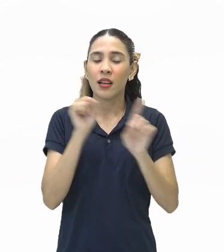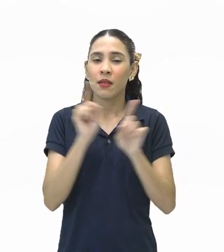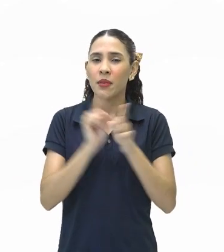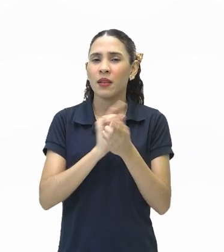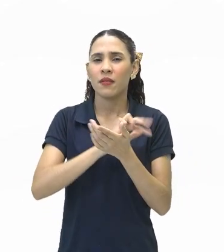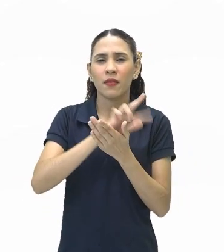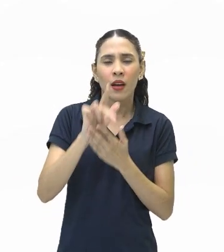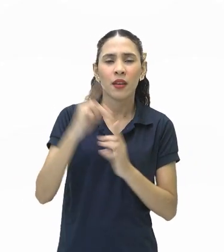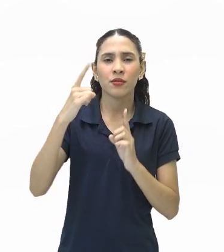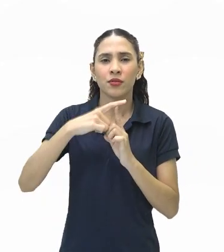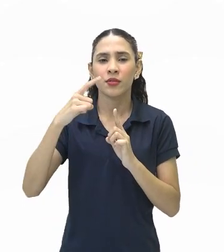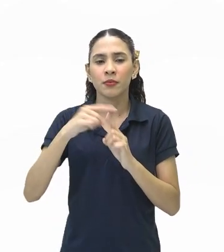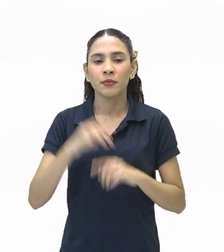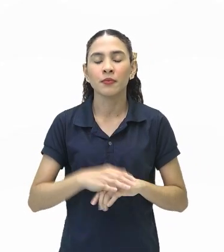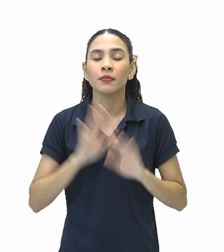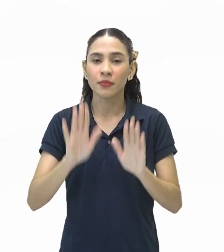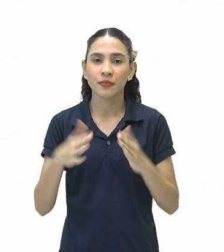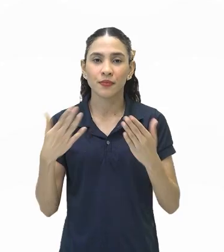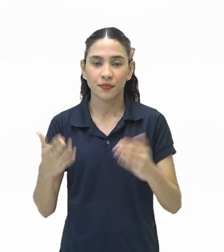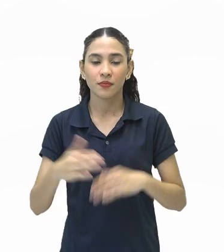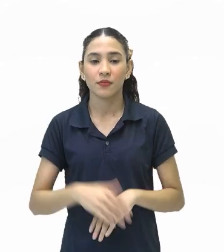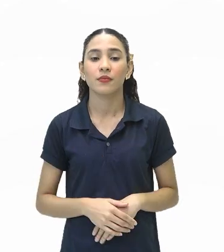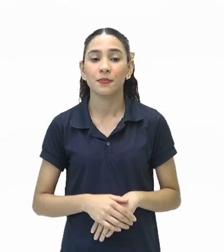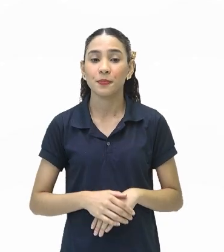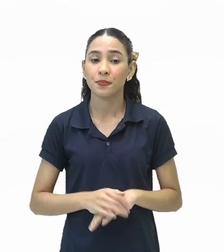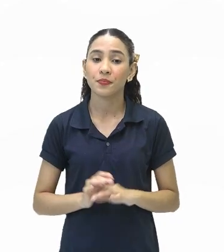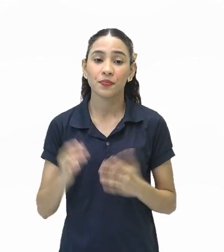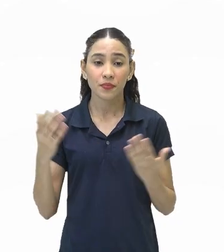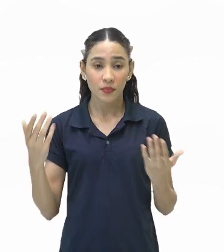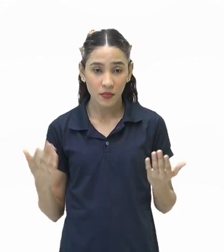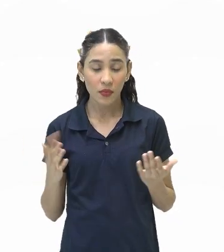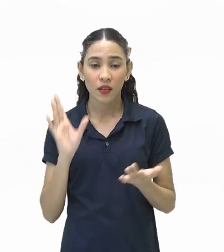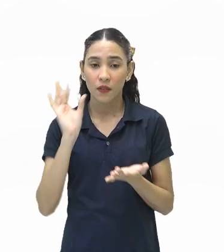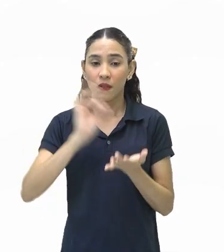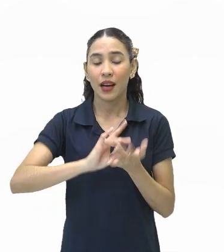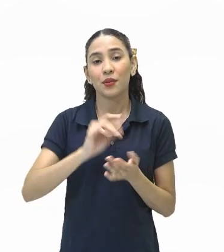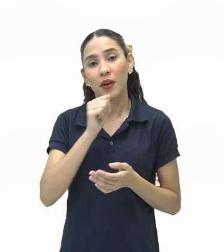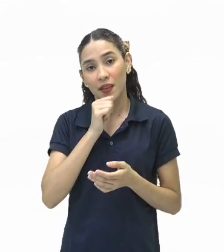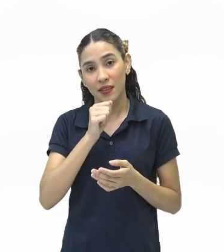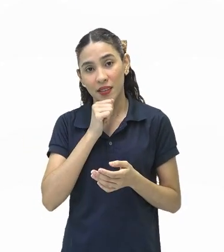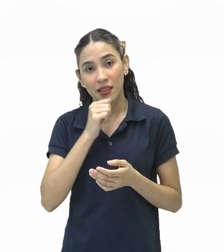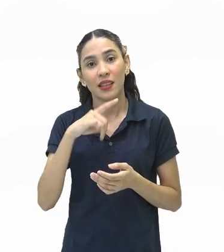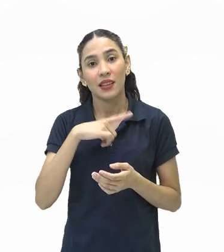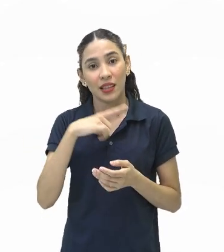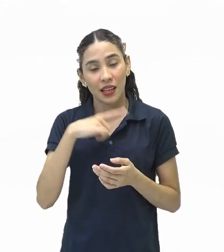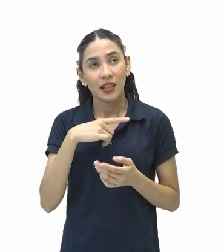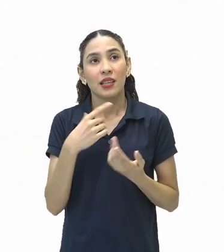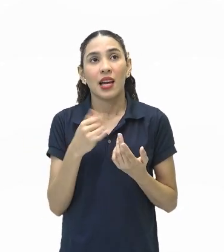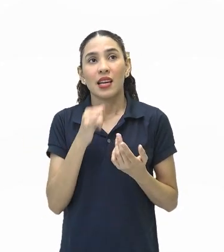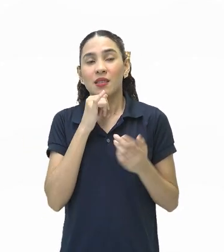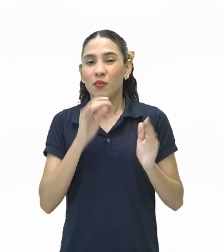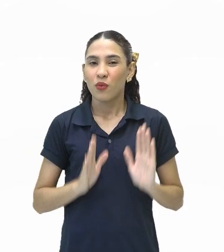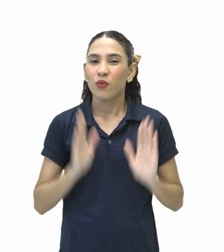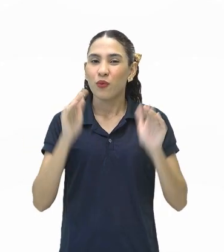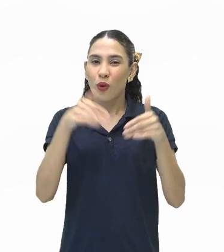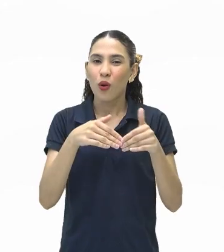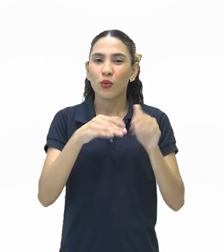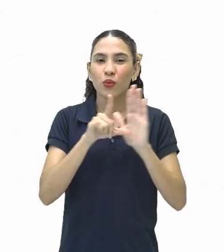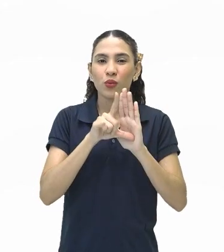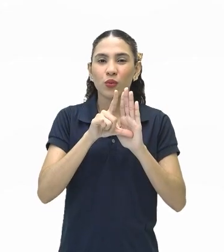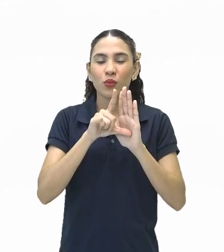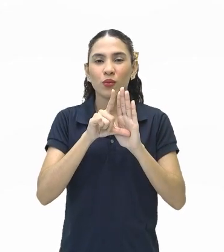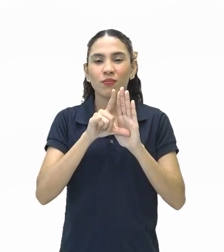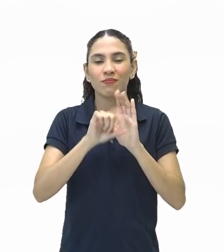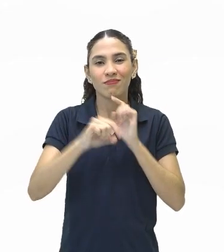várias maneiras. Então, gente, embora ainda haja focos de infrações à